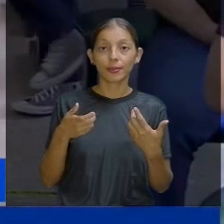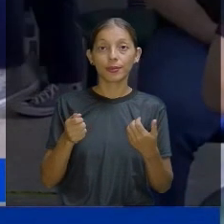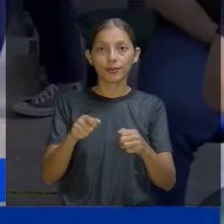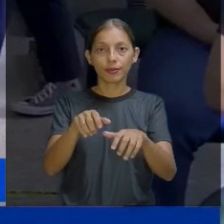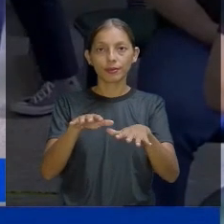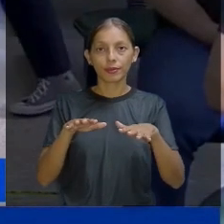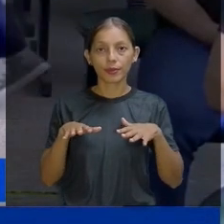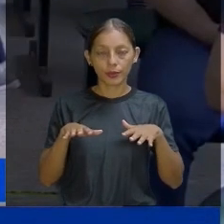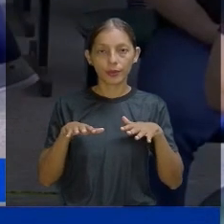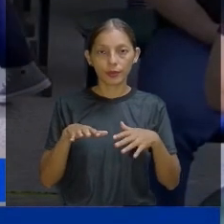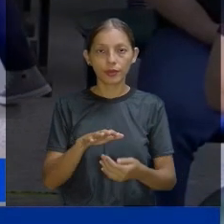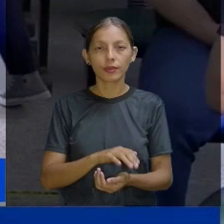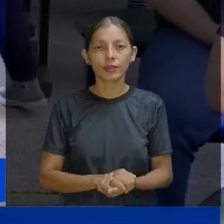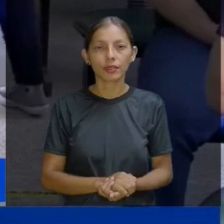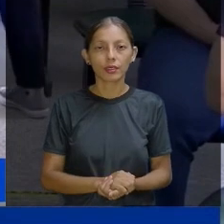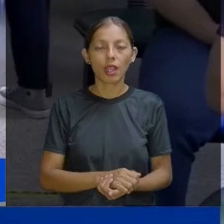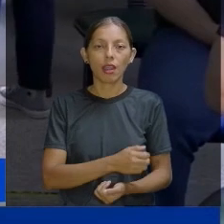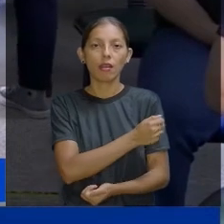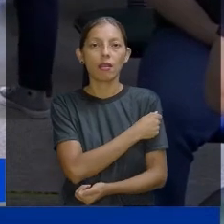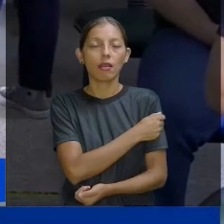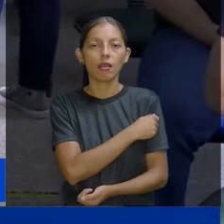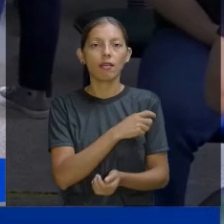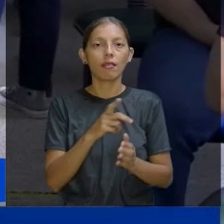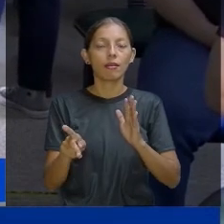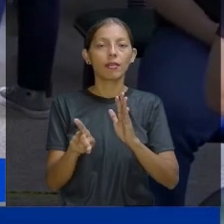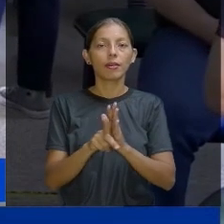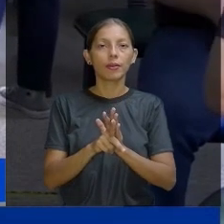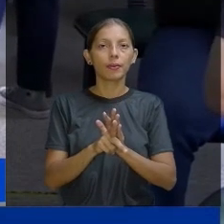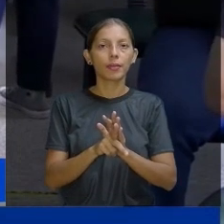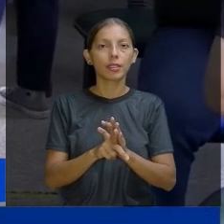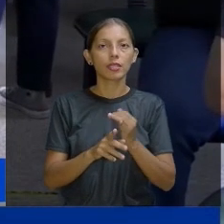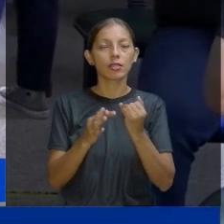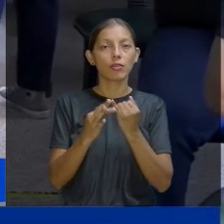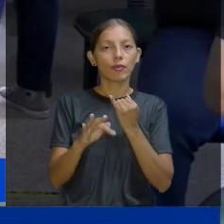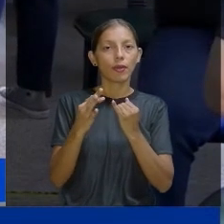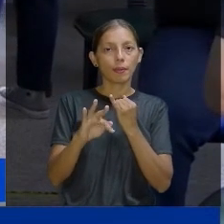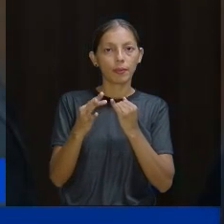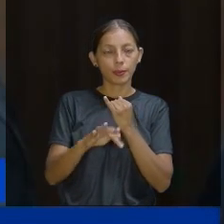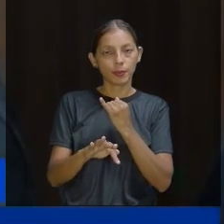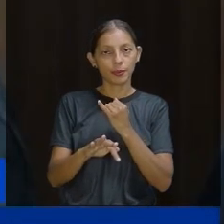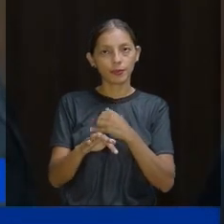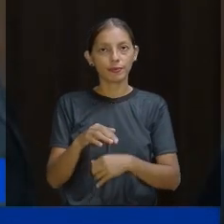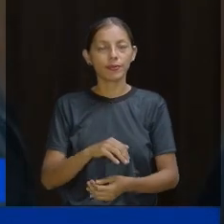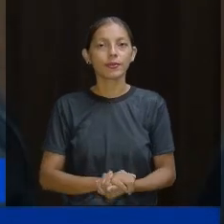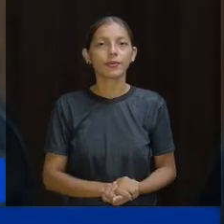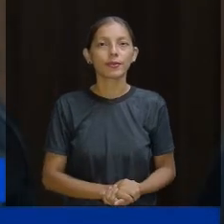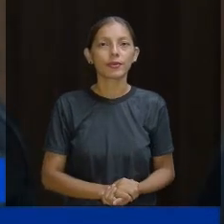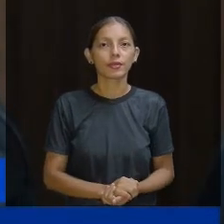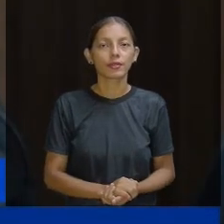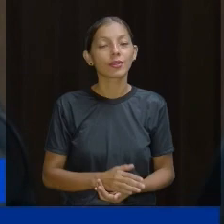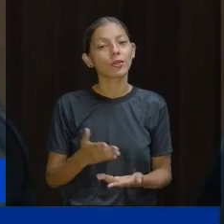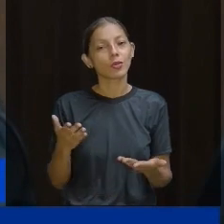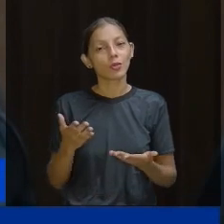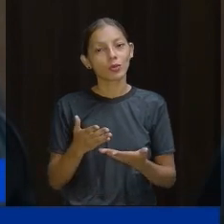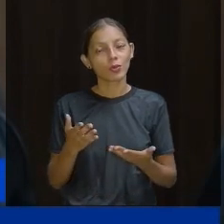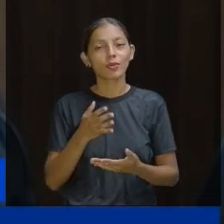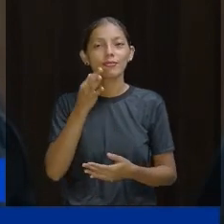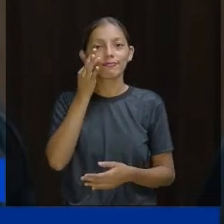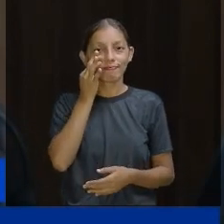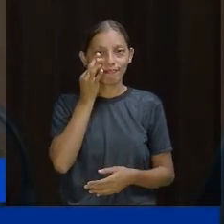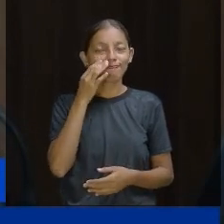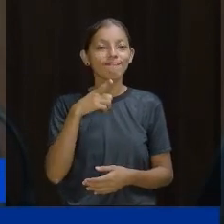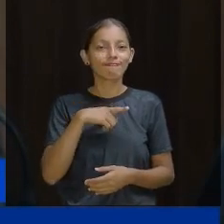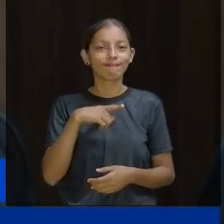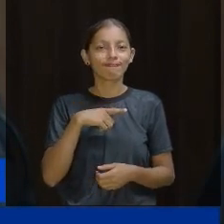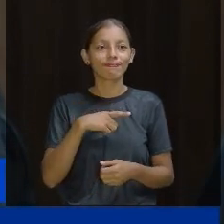IFAP, da Escola Federal, do Instituto Federal. Foco nos participantes da plateia. Que se fazem presentes, participaram hoje conosco. Foco no